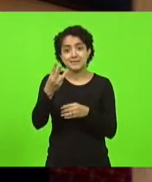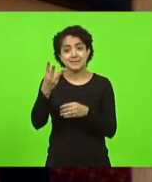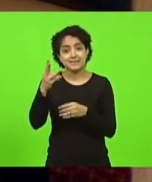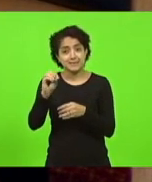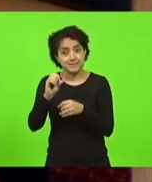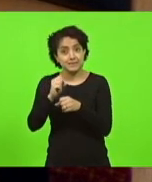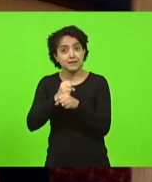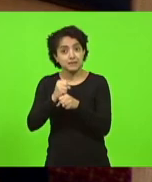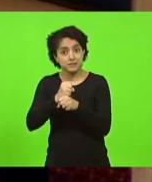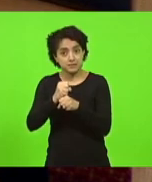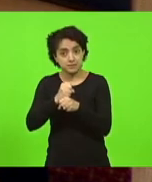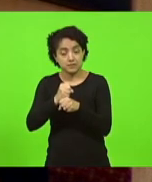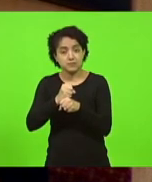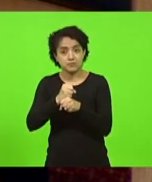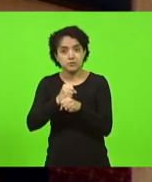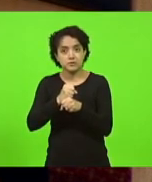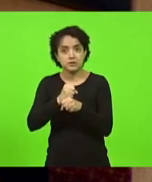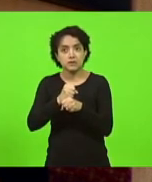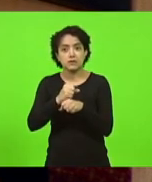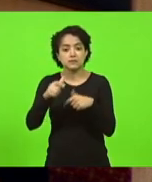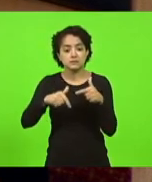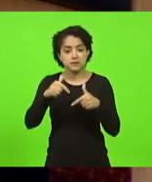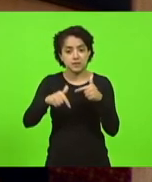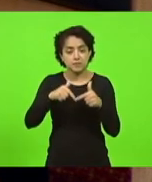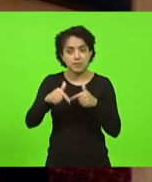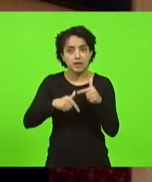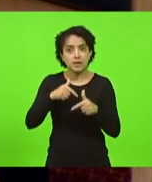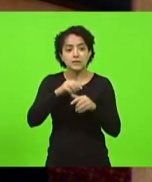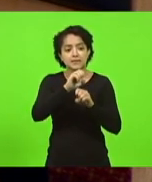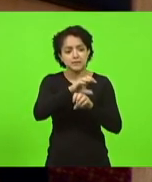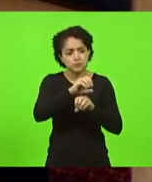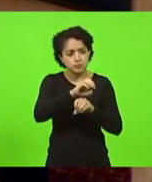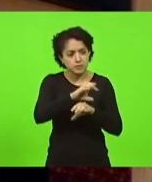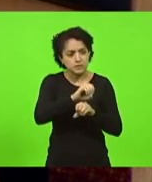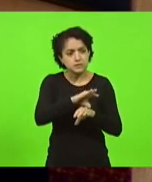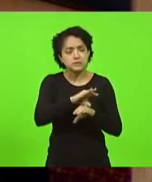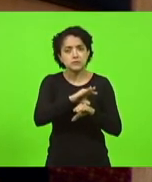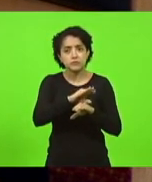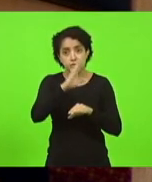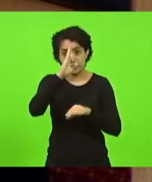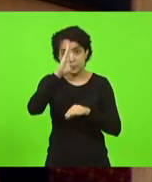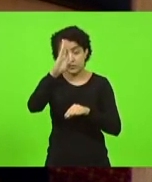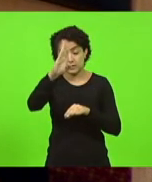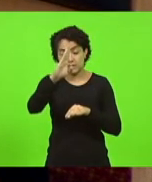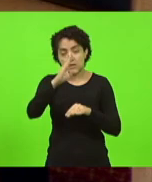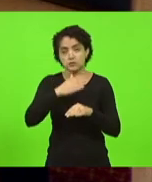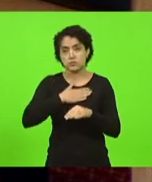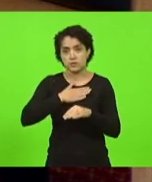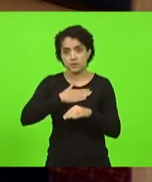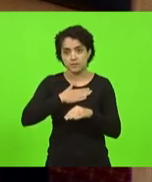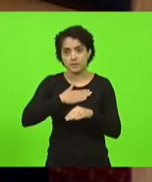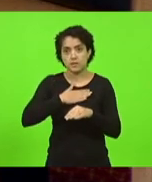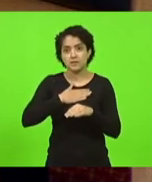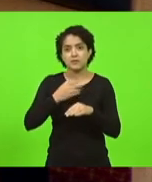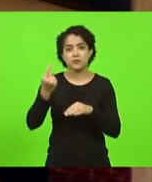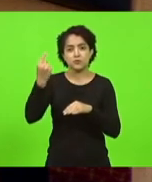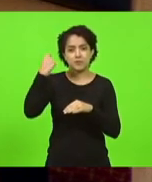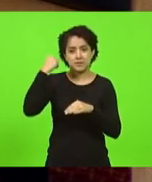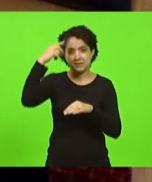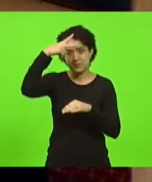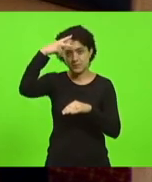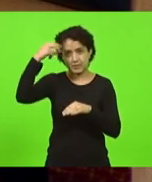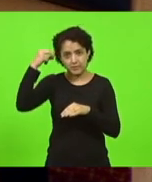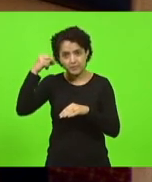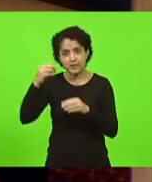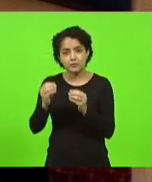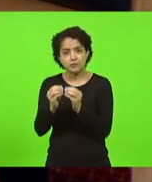já e a educação sempre foi a mais relevante causa da minha vida. A história que eu construí como prefeita de Bombinhas e durante